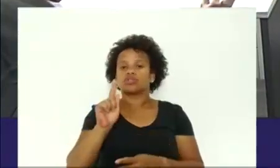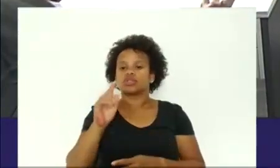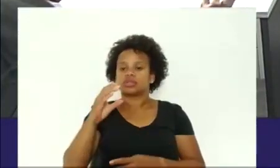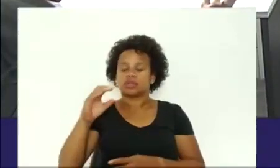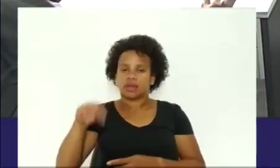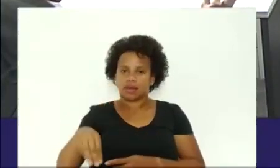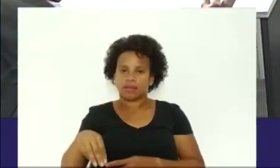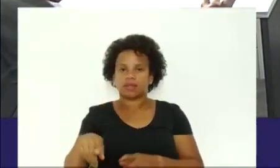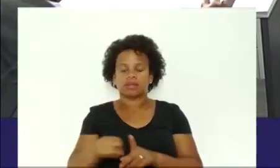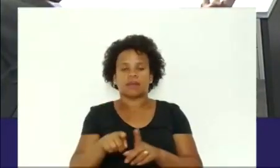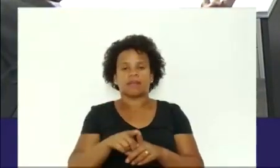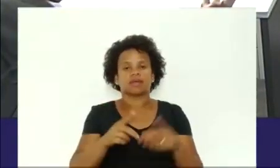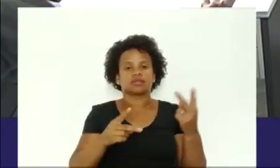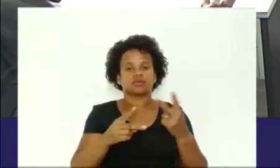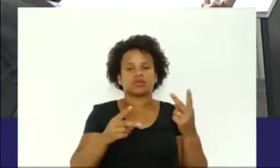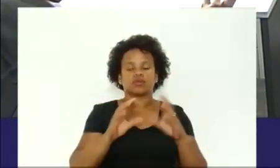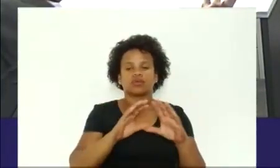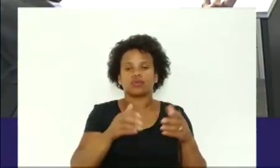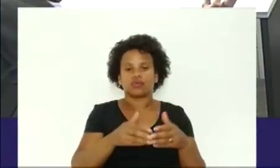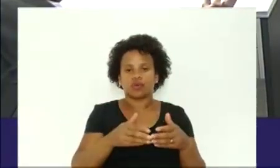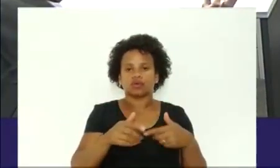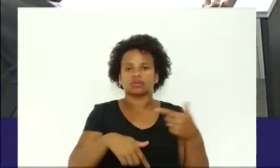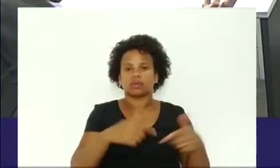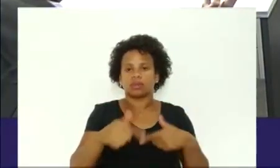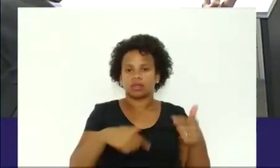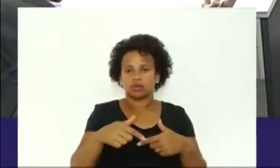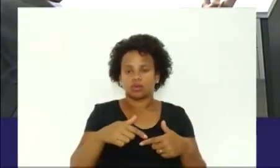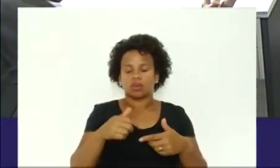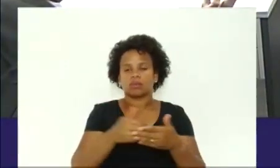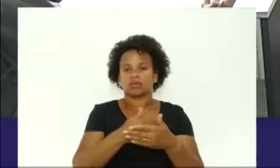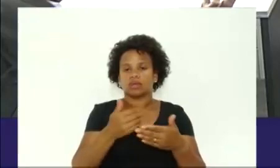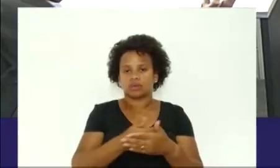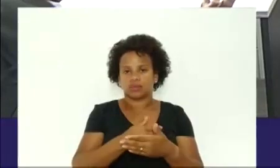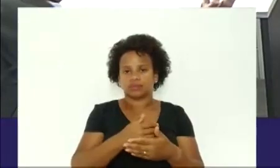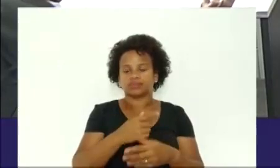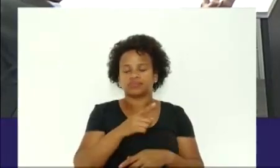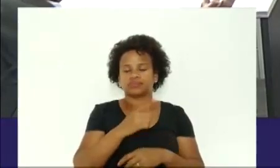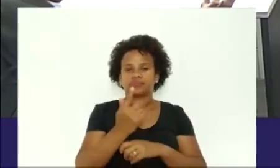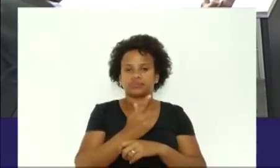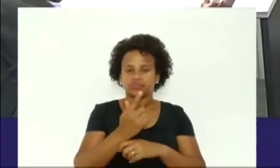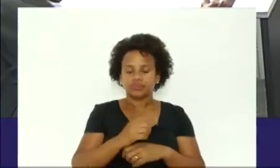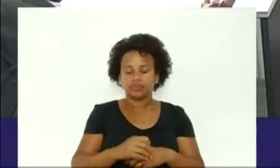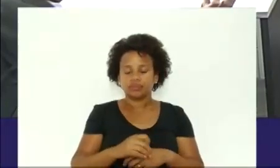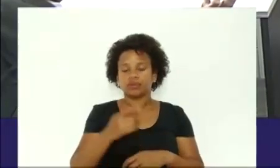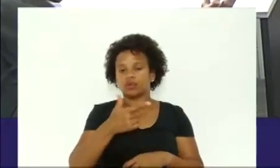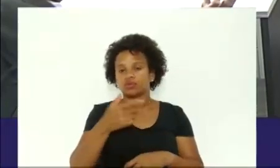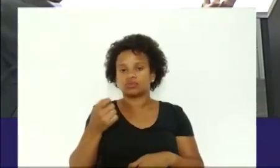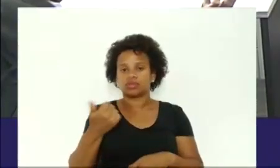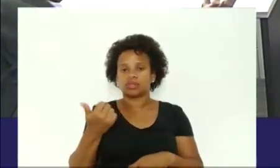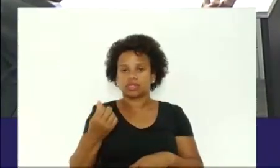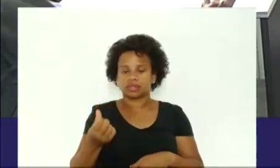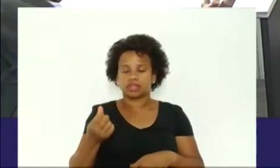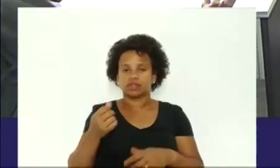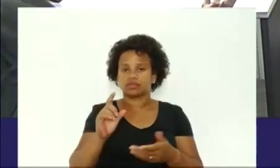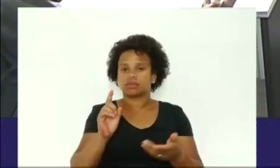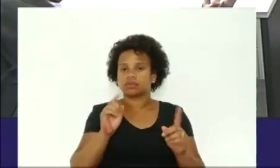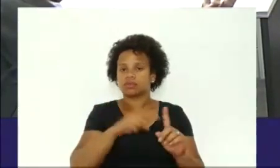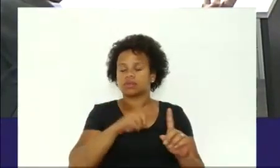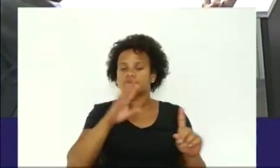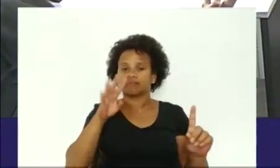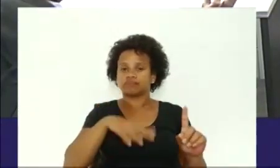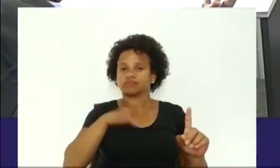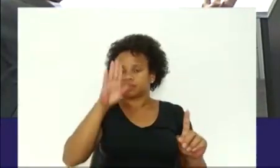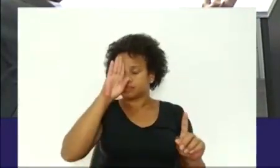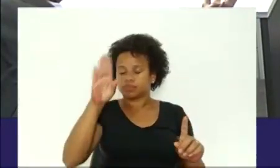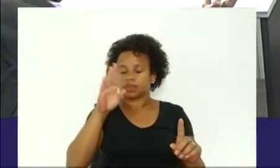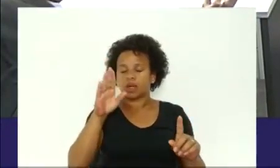Fórum de Saúde do Trabalhador de Botucatu. Já em 2016, teve papel central na implantação da Rede de